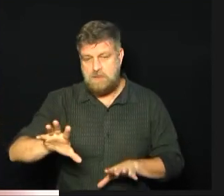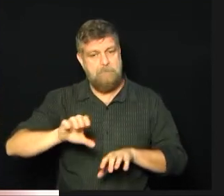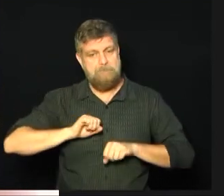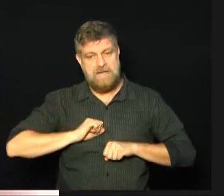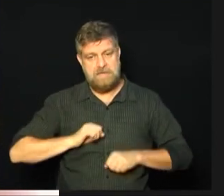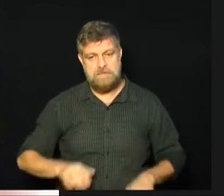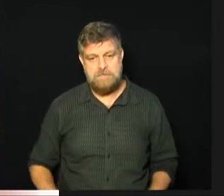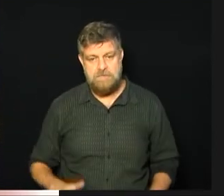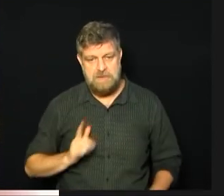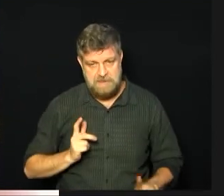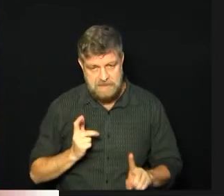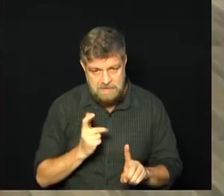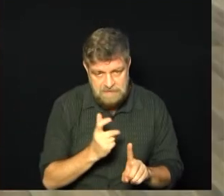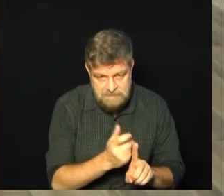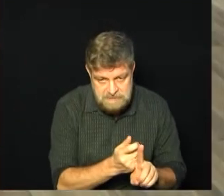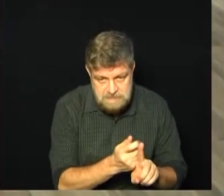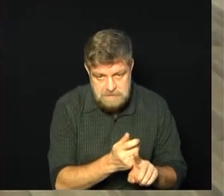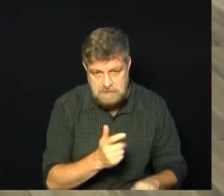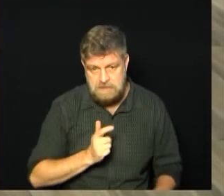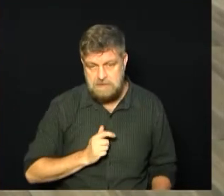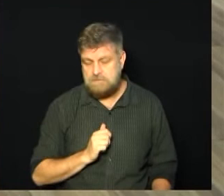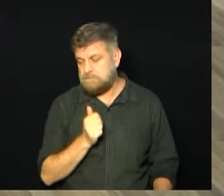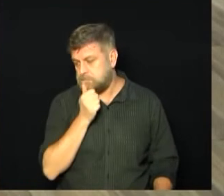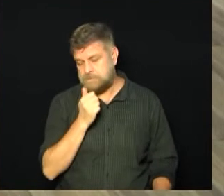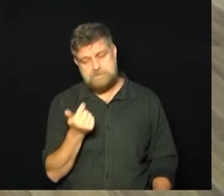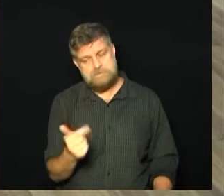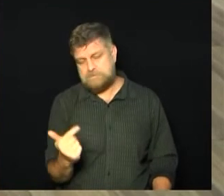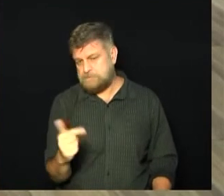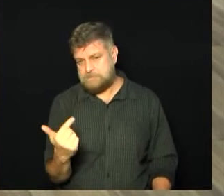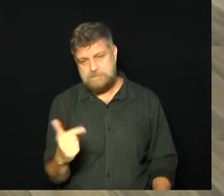tem vacina para essa síndrome, para esse vírus?